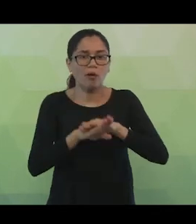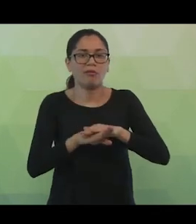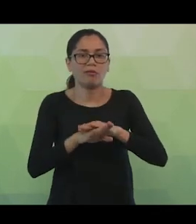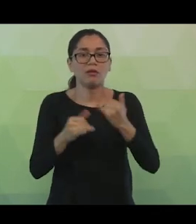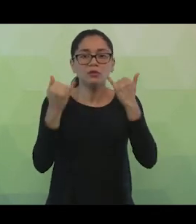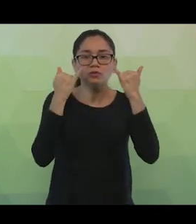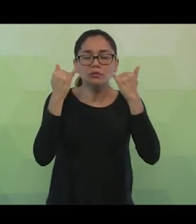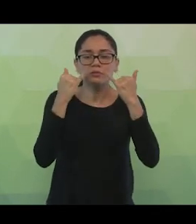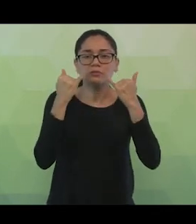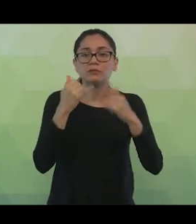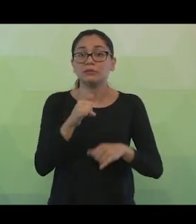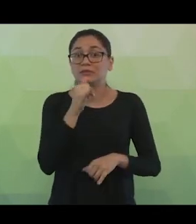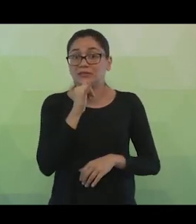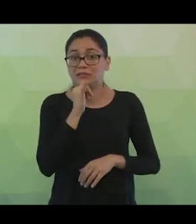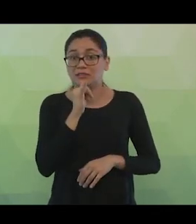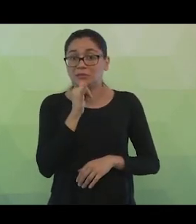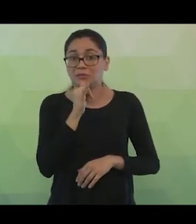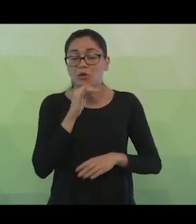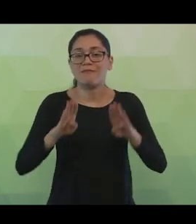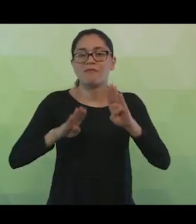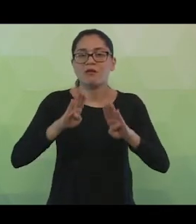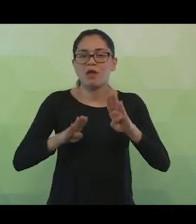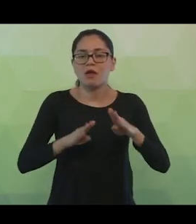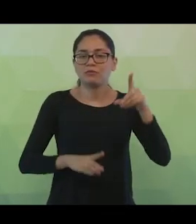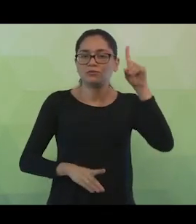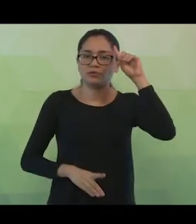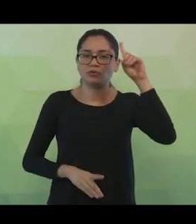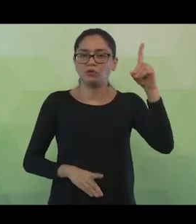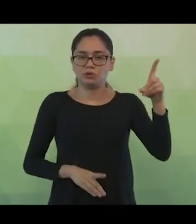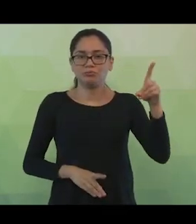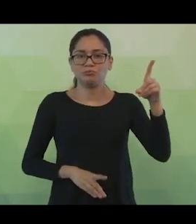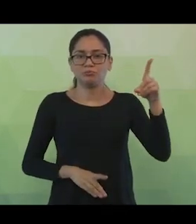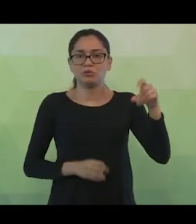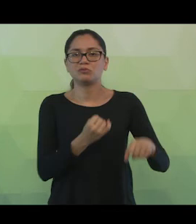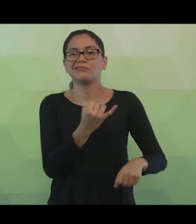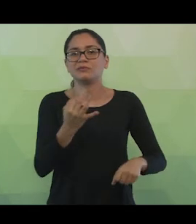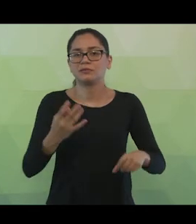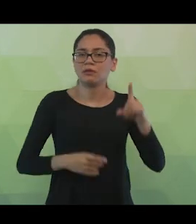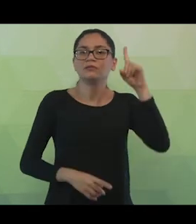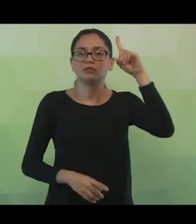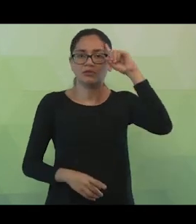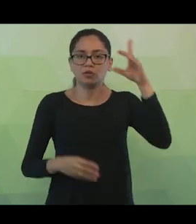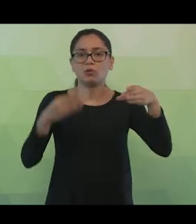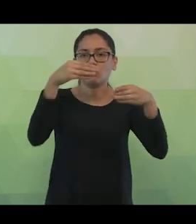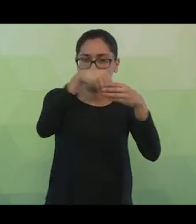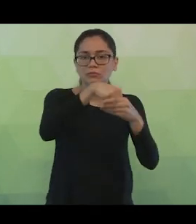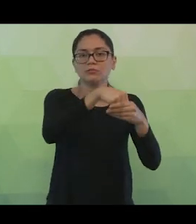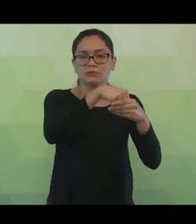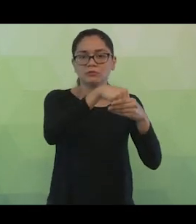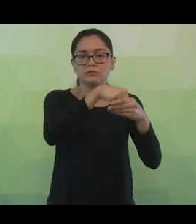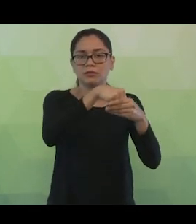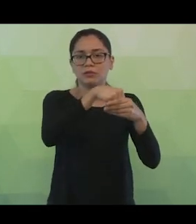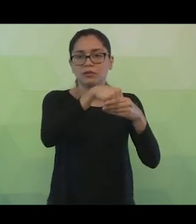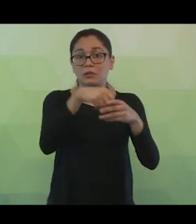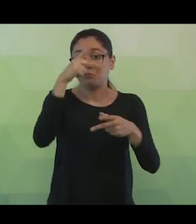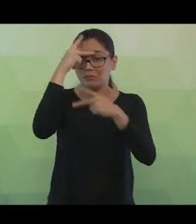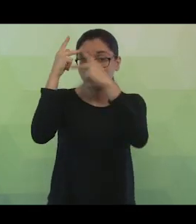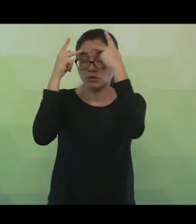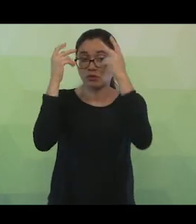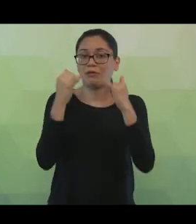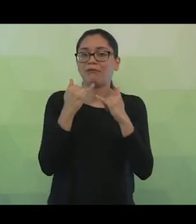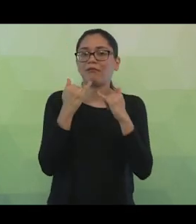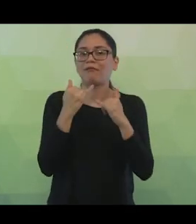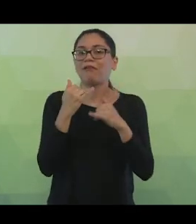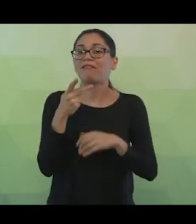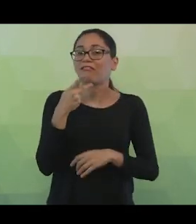variável chamada dias, para armazenar a quantidade de dias que o usuário irá informar,